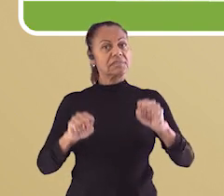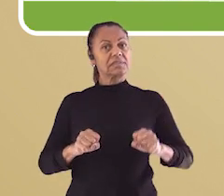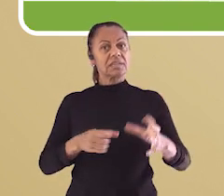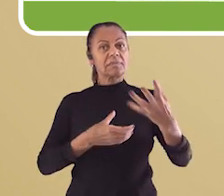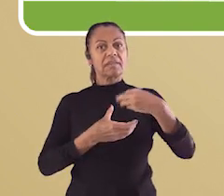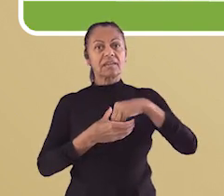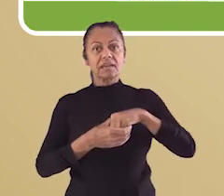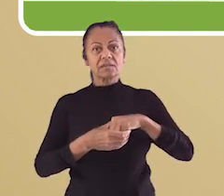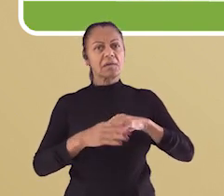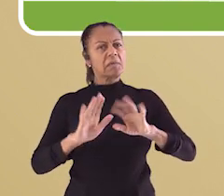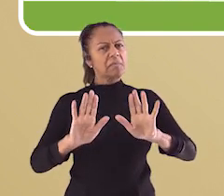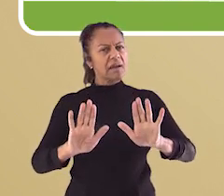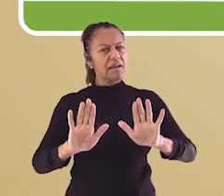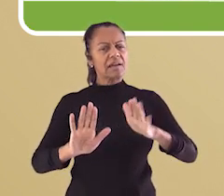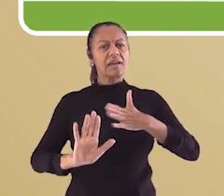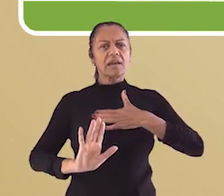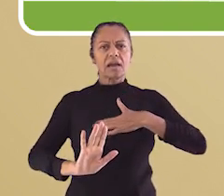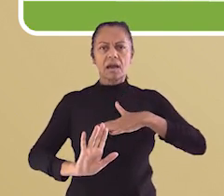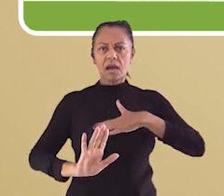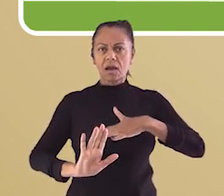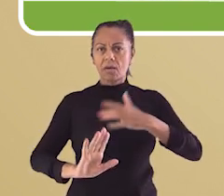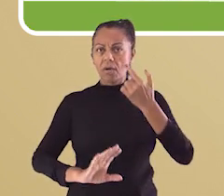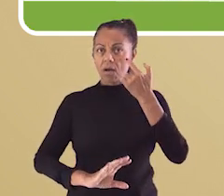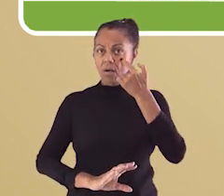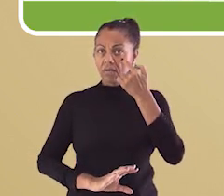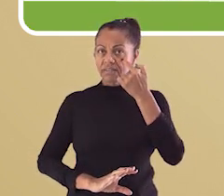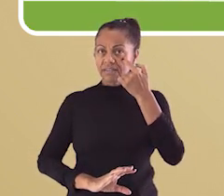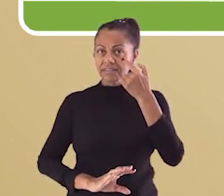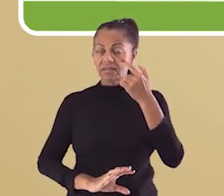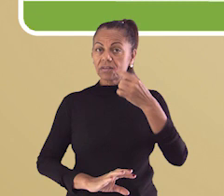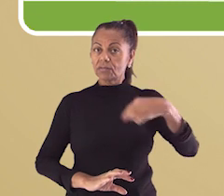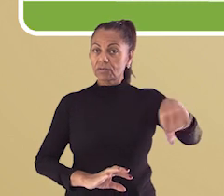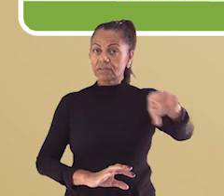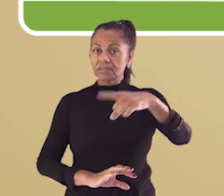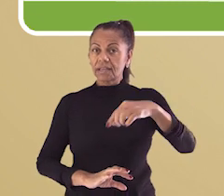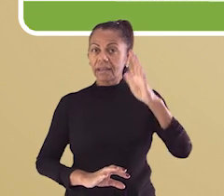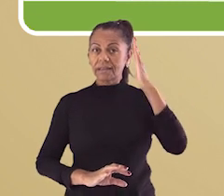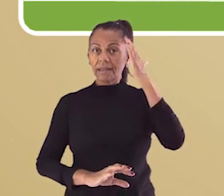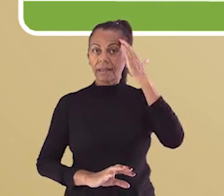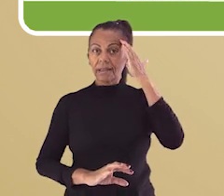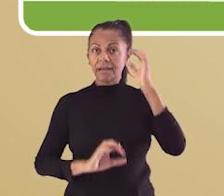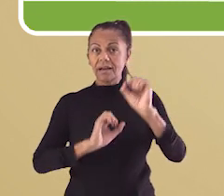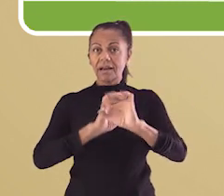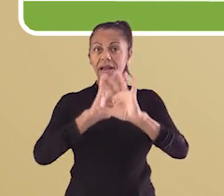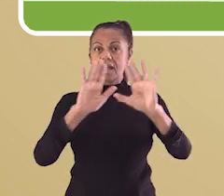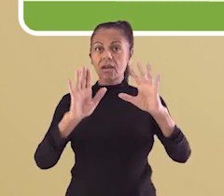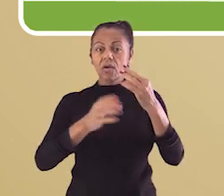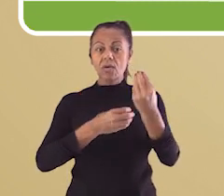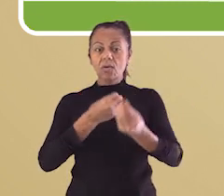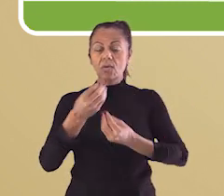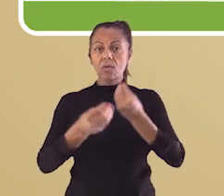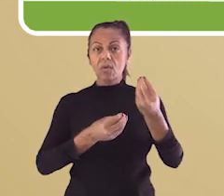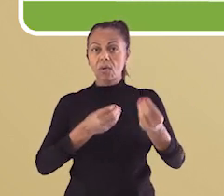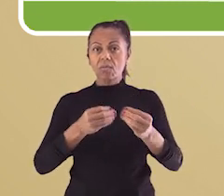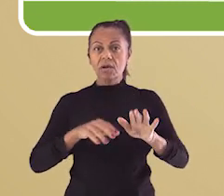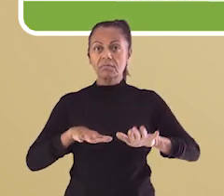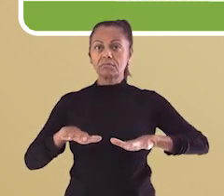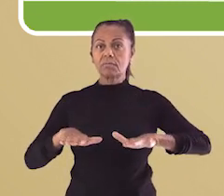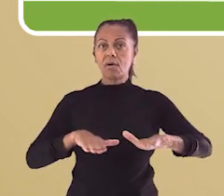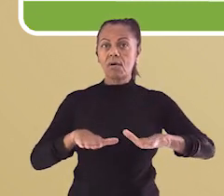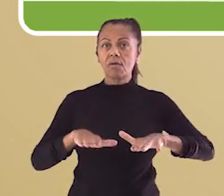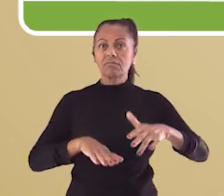sistemas. Mantenha calma, preste atenção, para que você possa compreender melhor como ocorre a